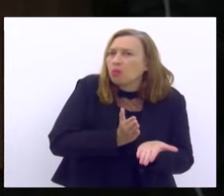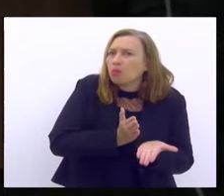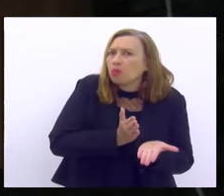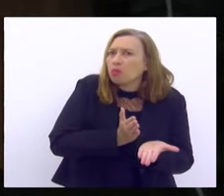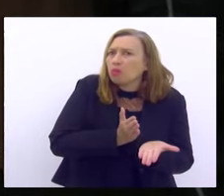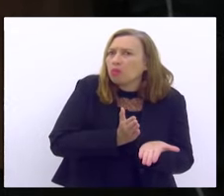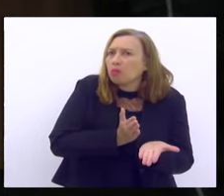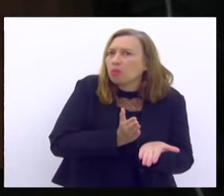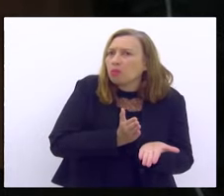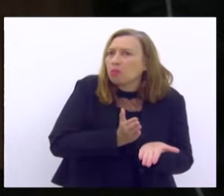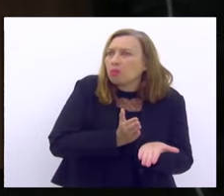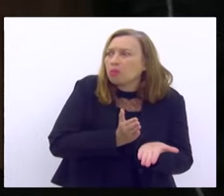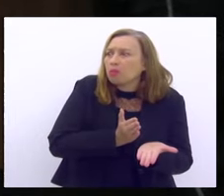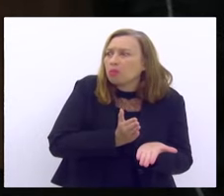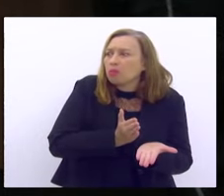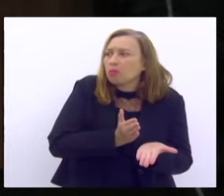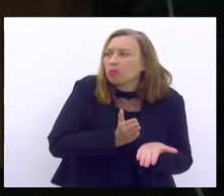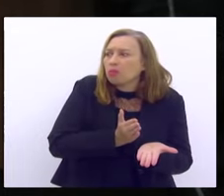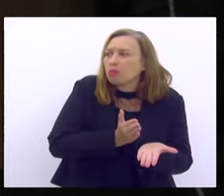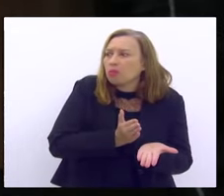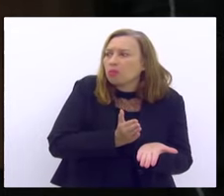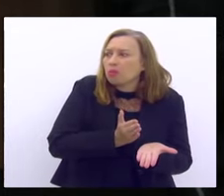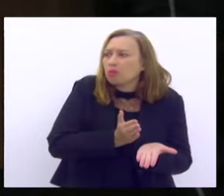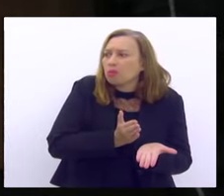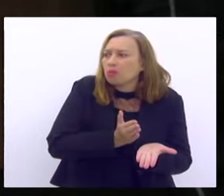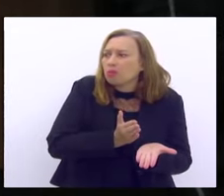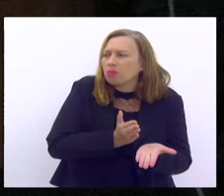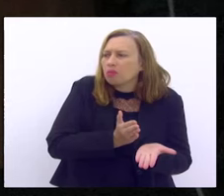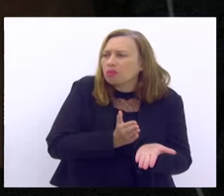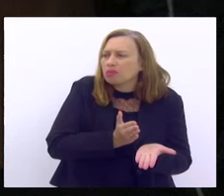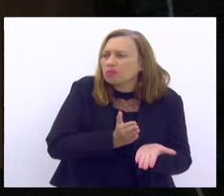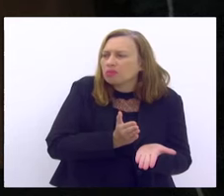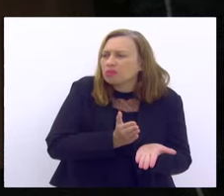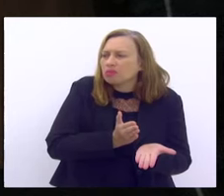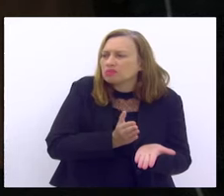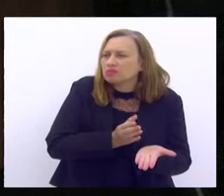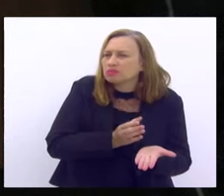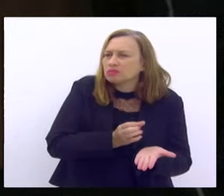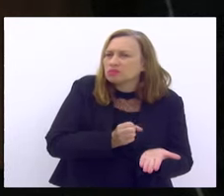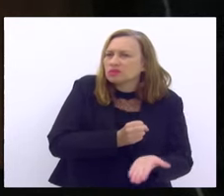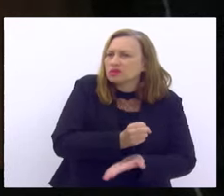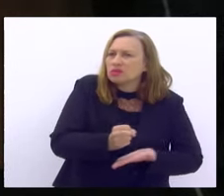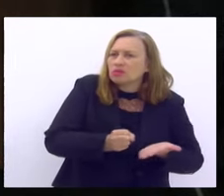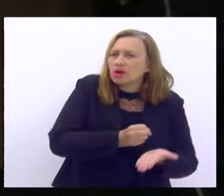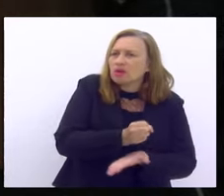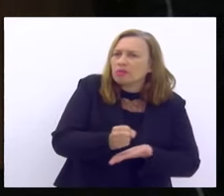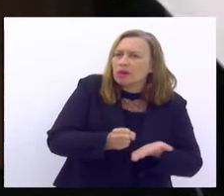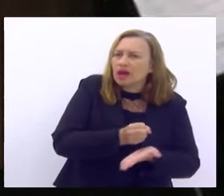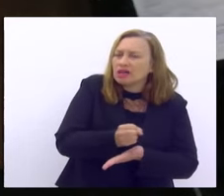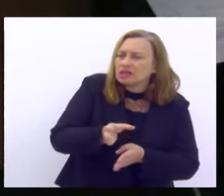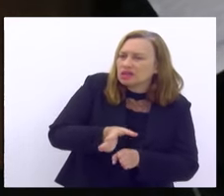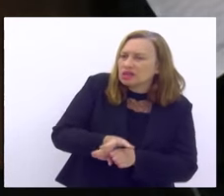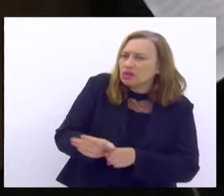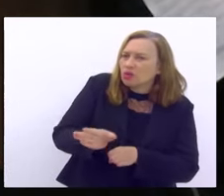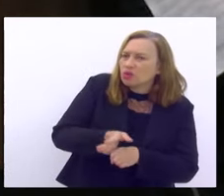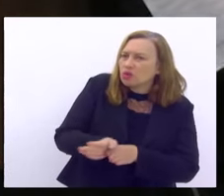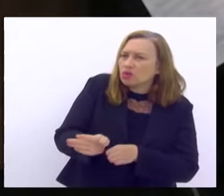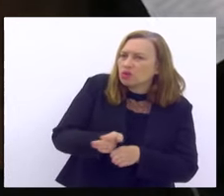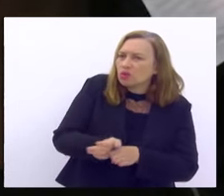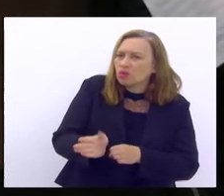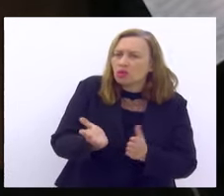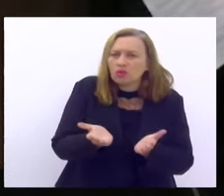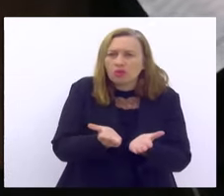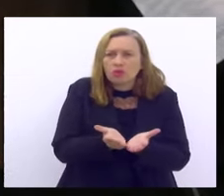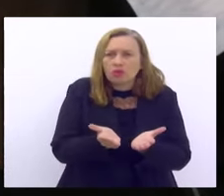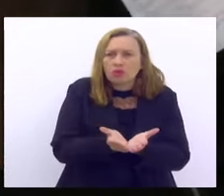é um princípio norteador daqueles e daquelas que acreditam num cristianismo